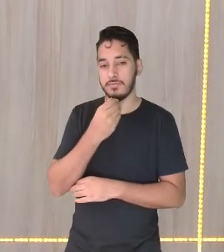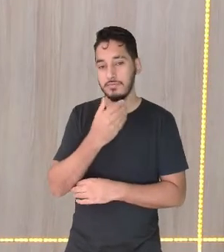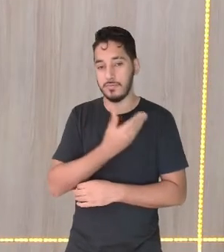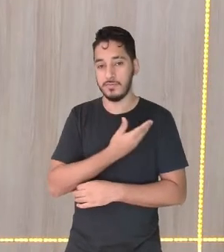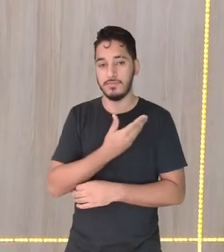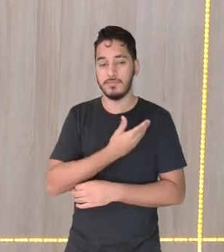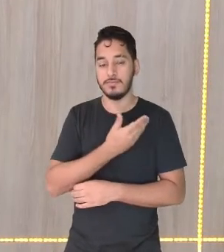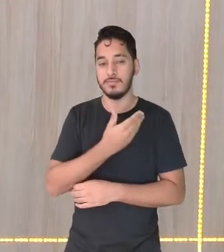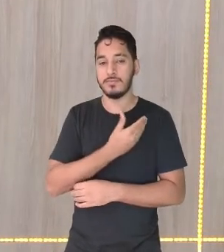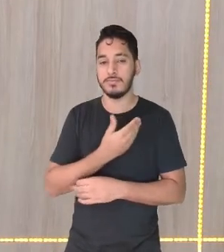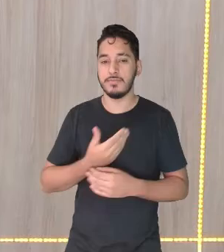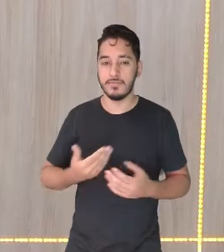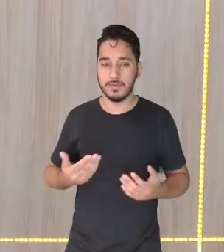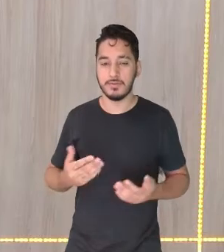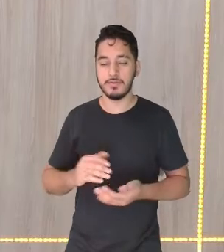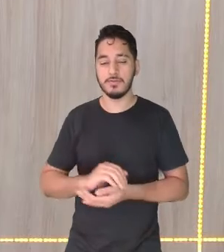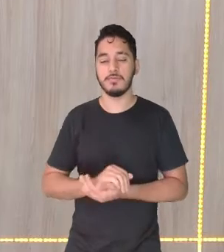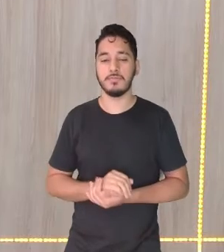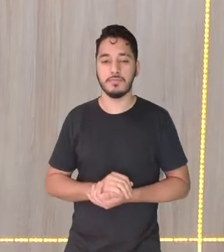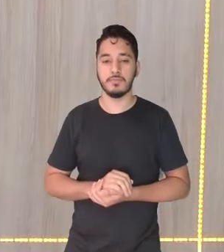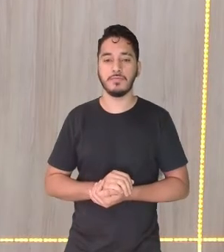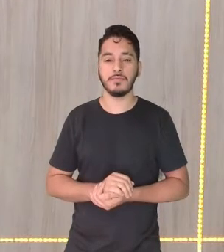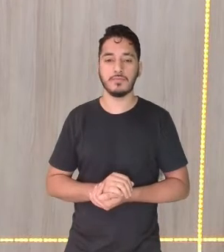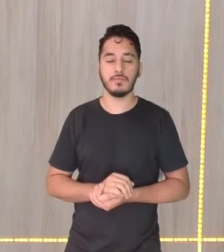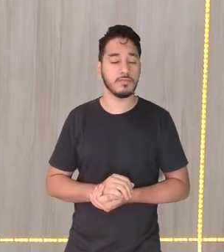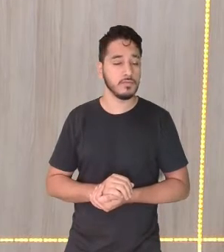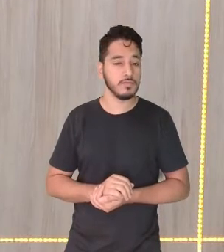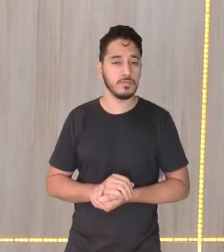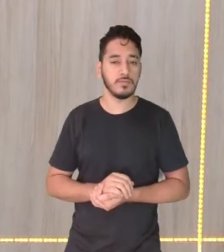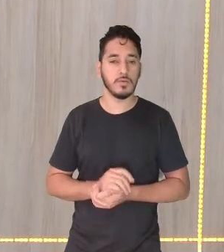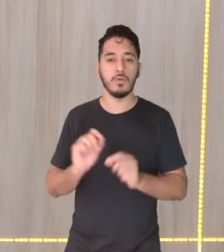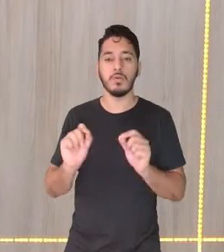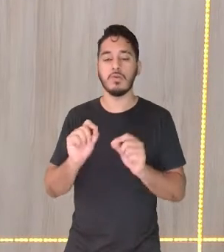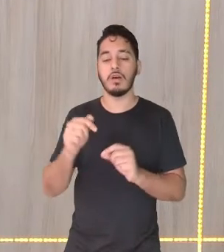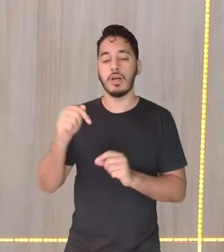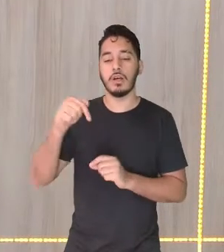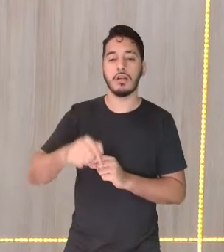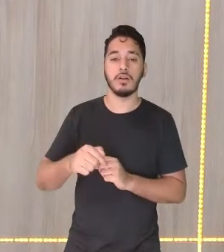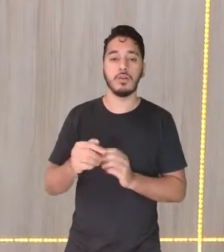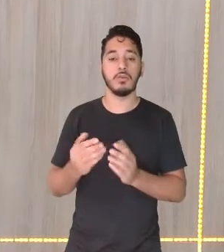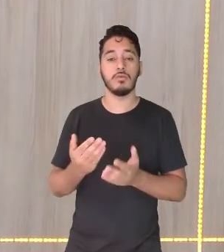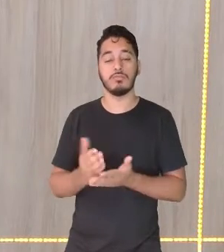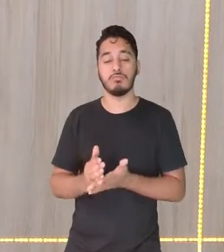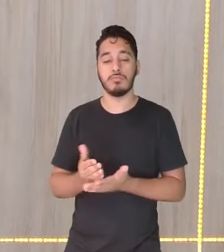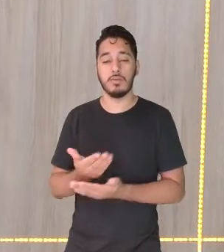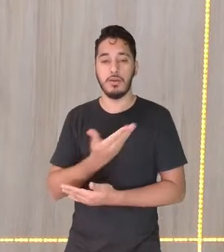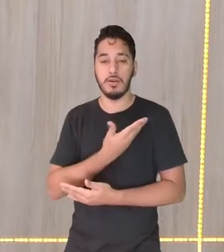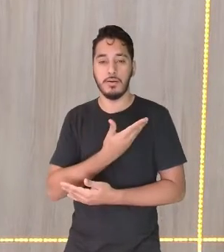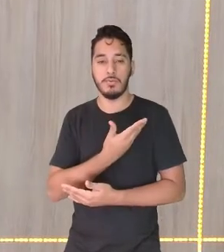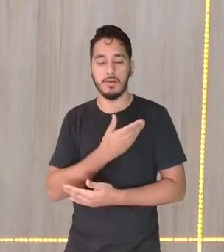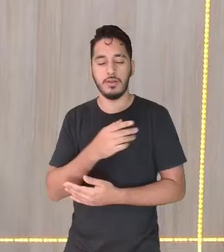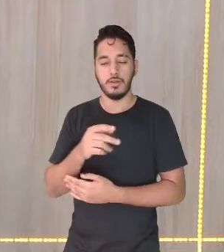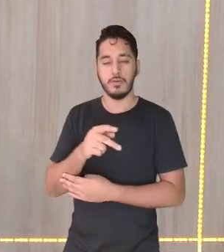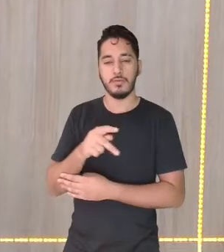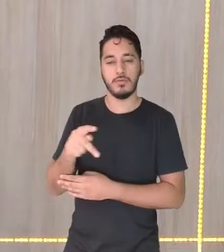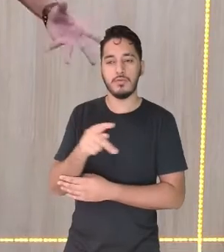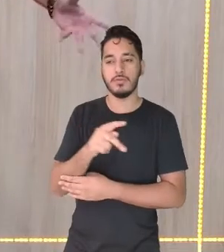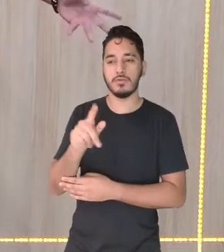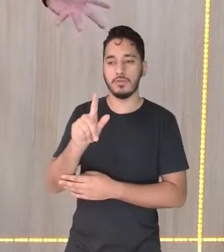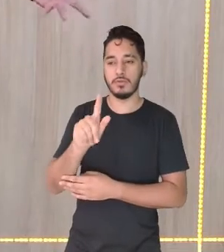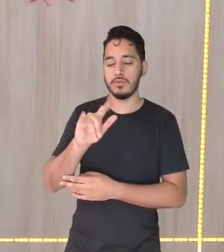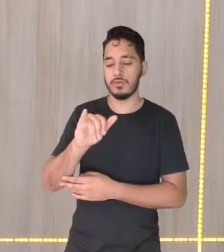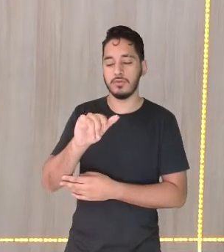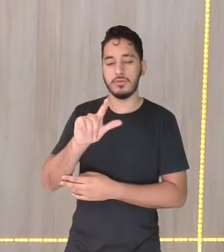companheiros nessa caminhada, nesse processo. Não é isso? Eu estou aqui, né, com o meu amigo e companheiro, o professor